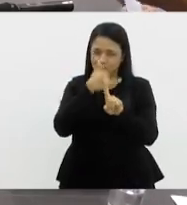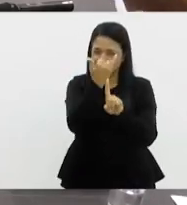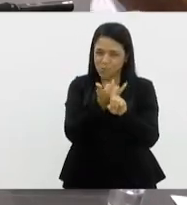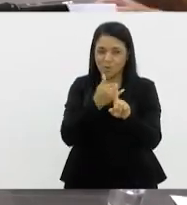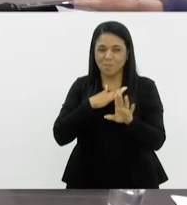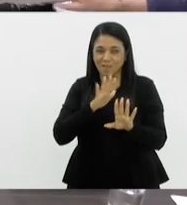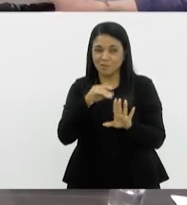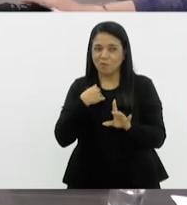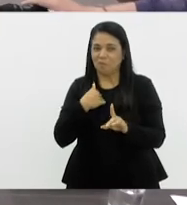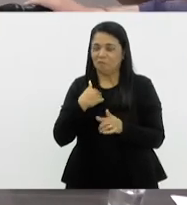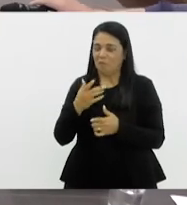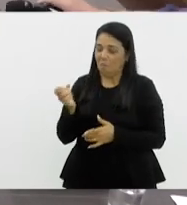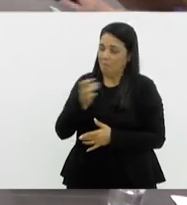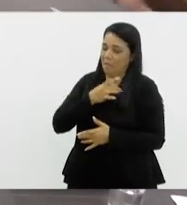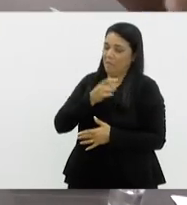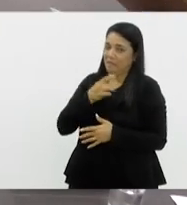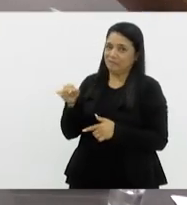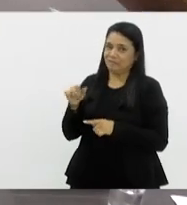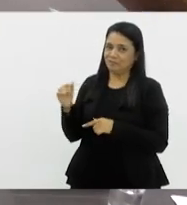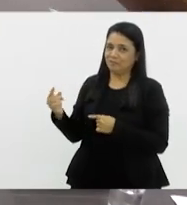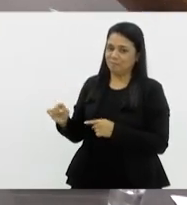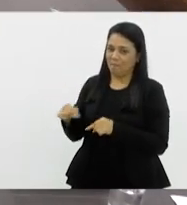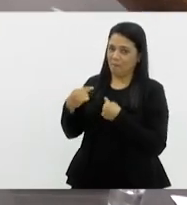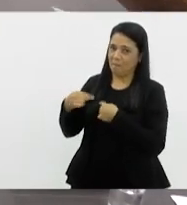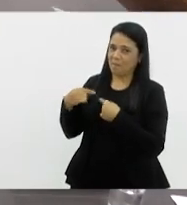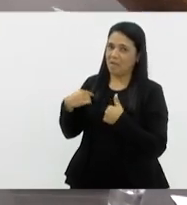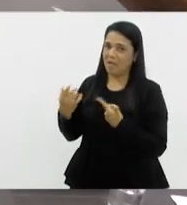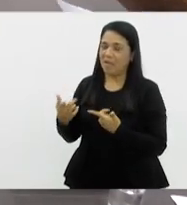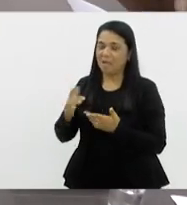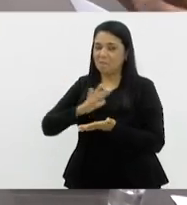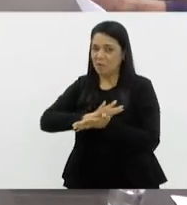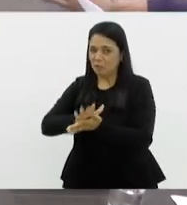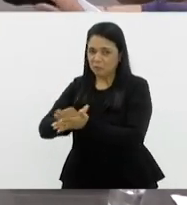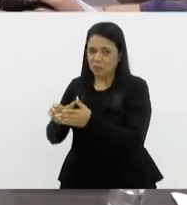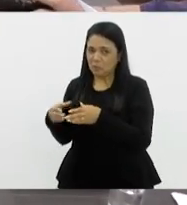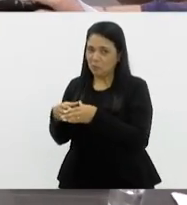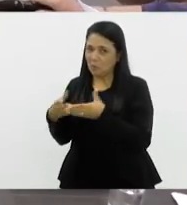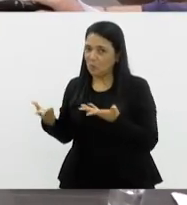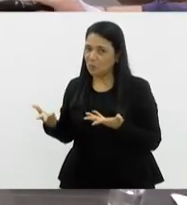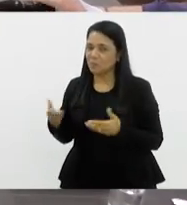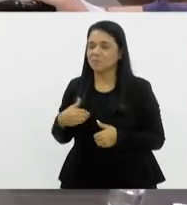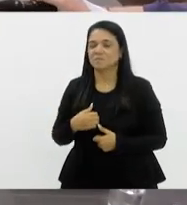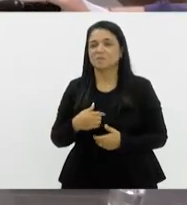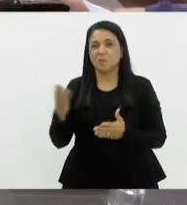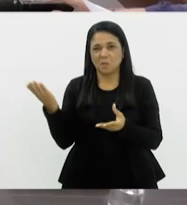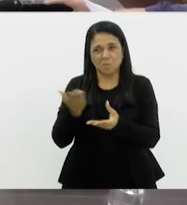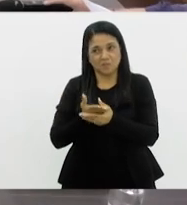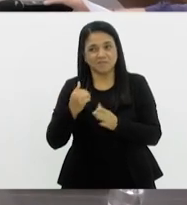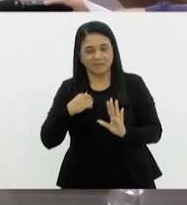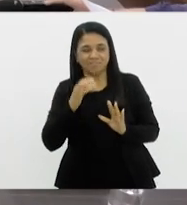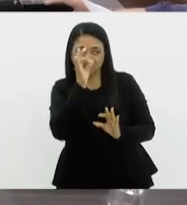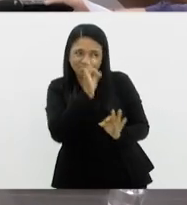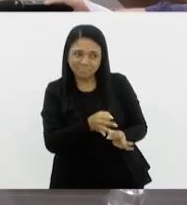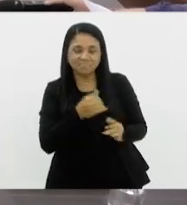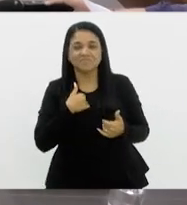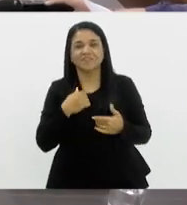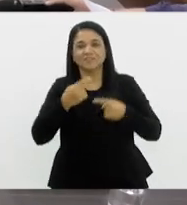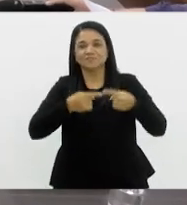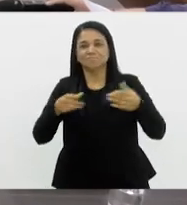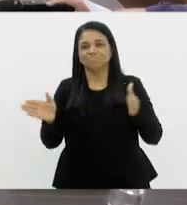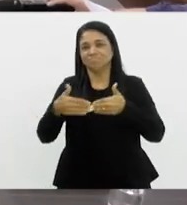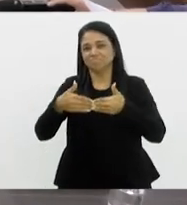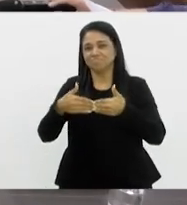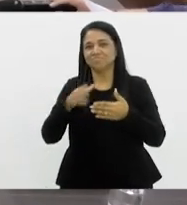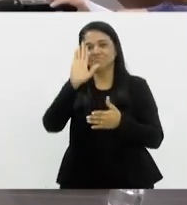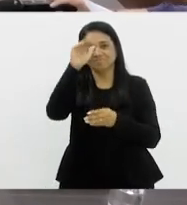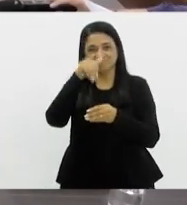da comissão de preconceito. Processado. Exatamente. Então, não havendo quem queira discutir, encerrada a discussão.